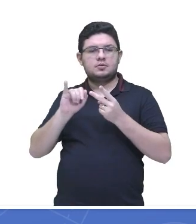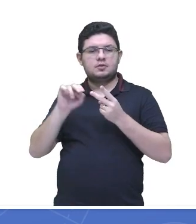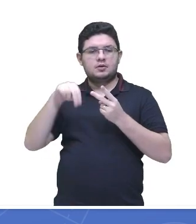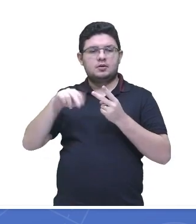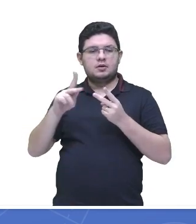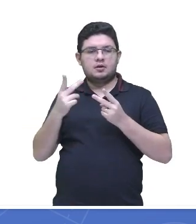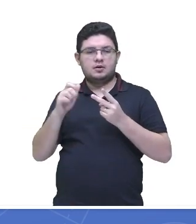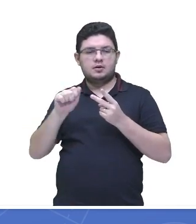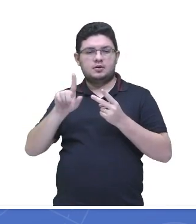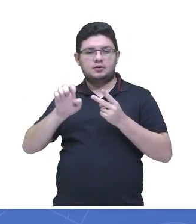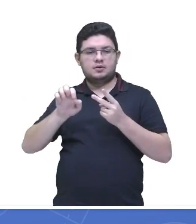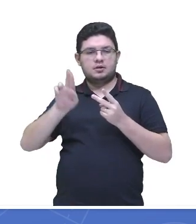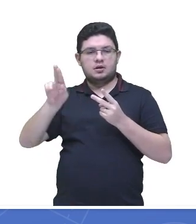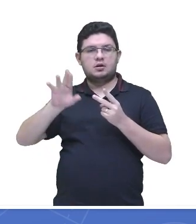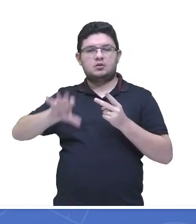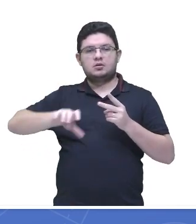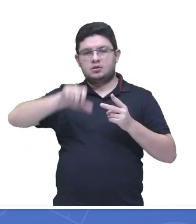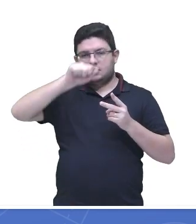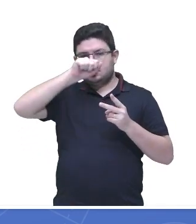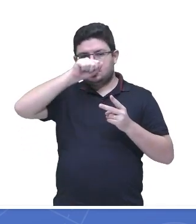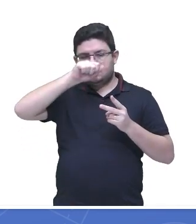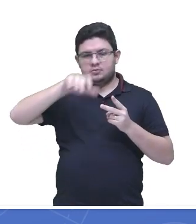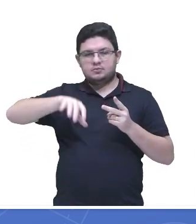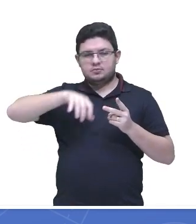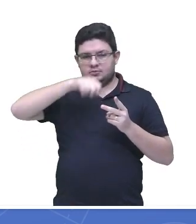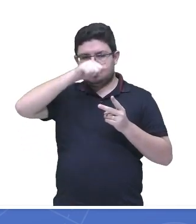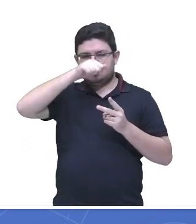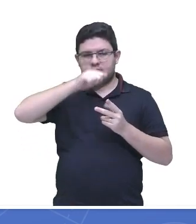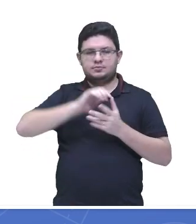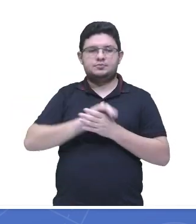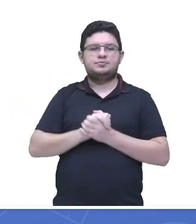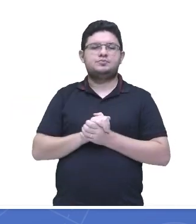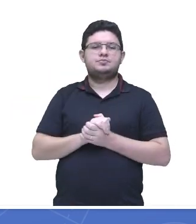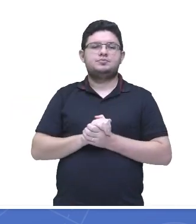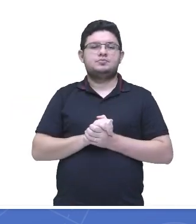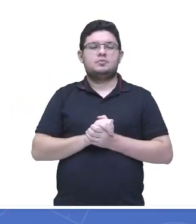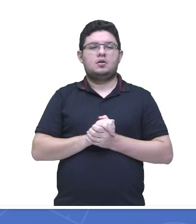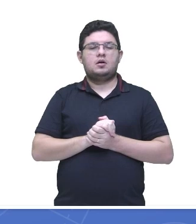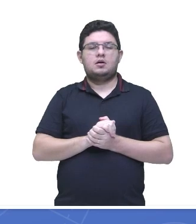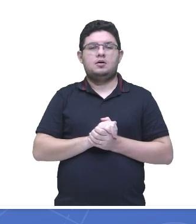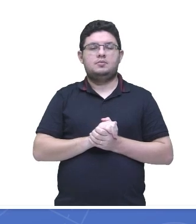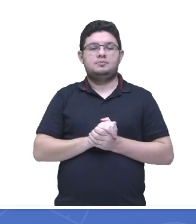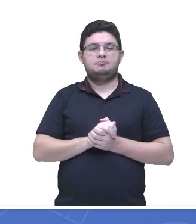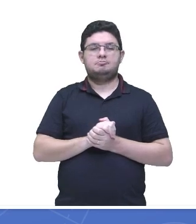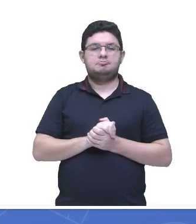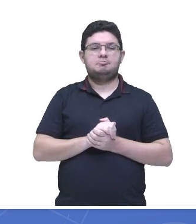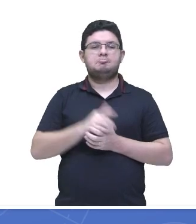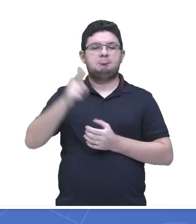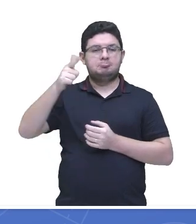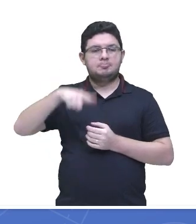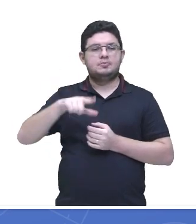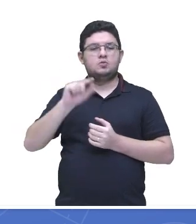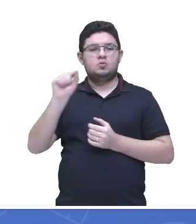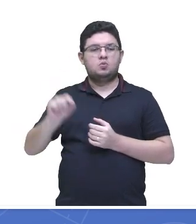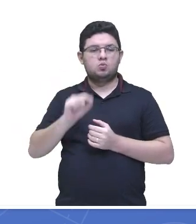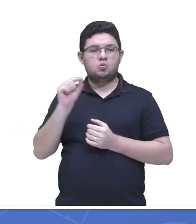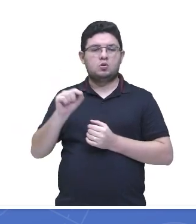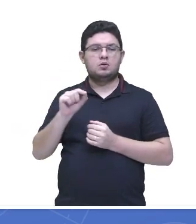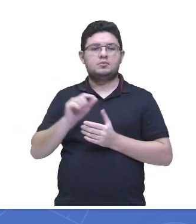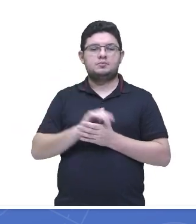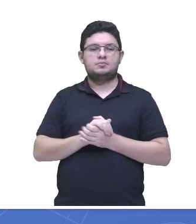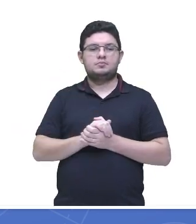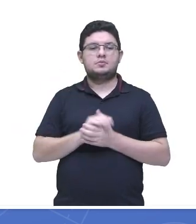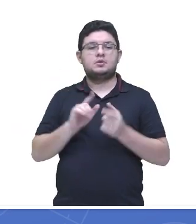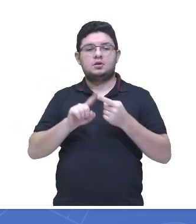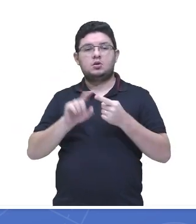Inhale, inalar, right? Mais um prefixo que indica direção, que no caso